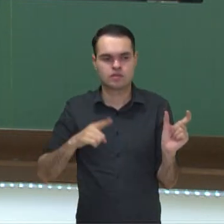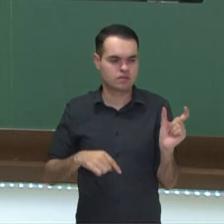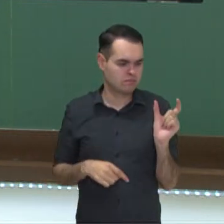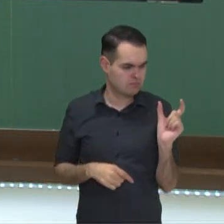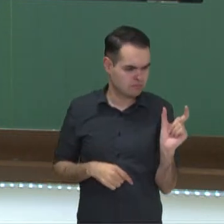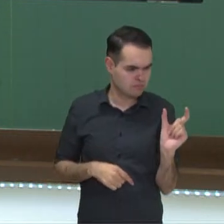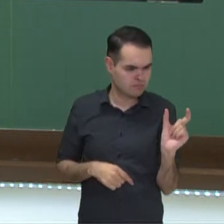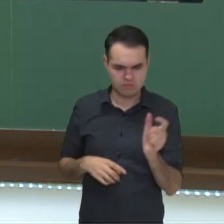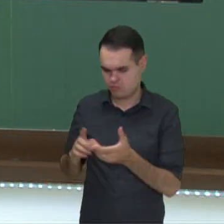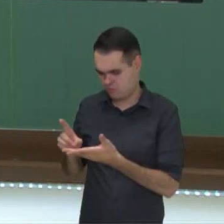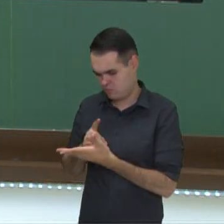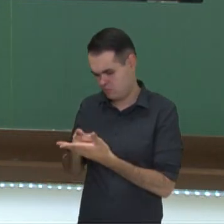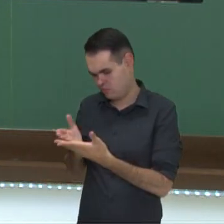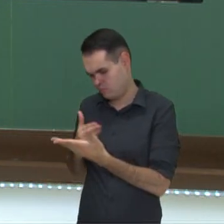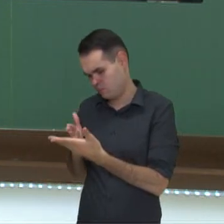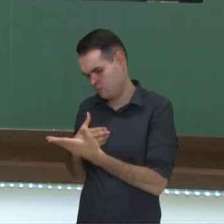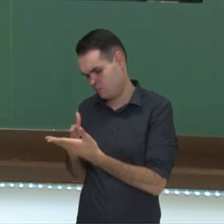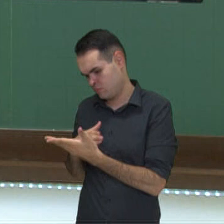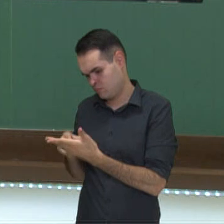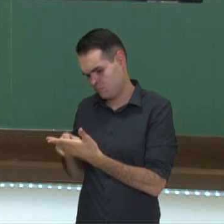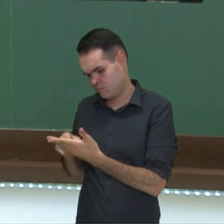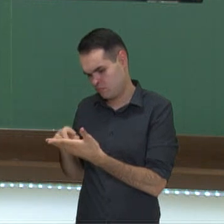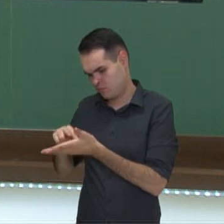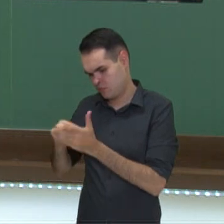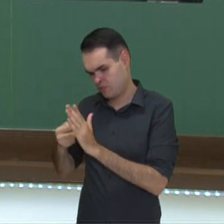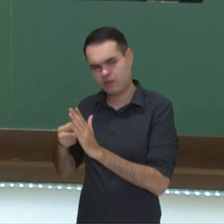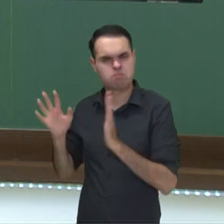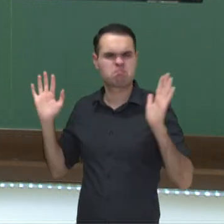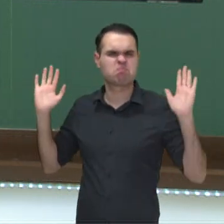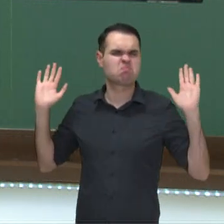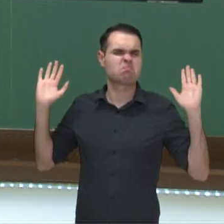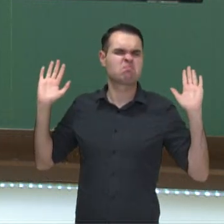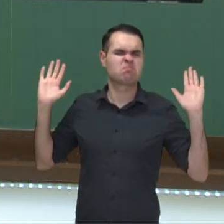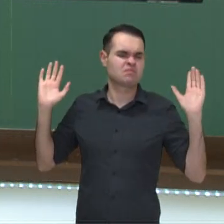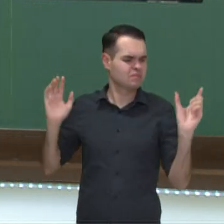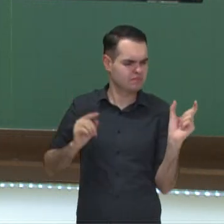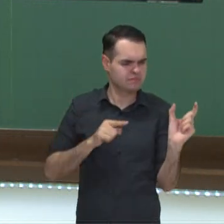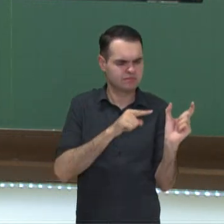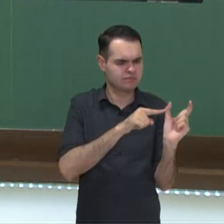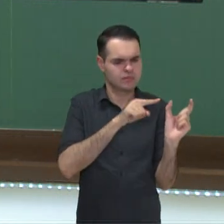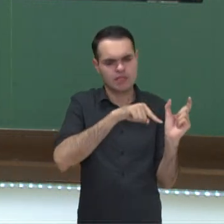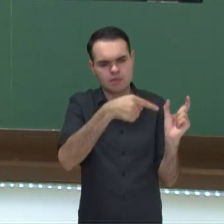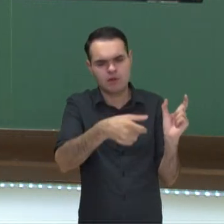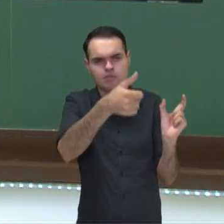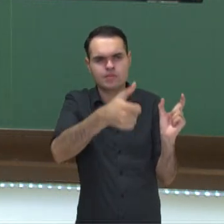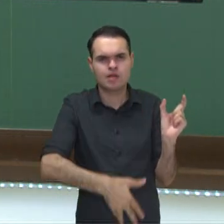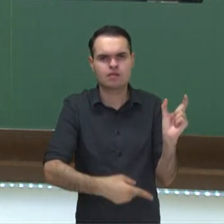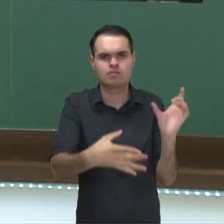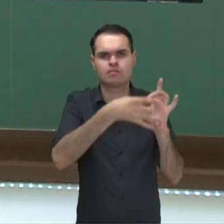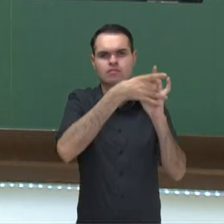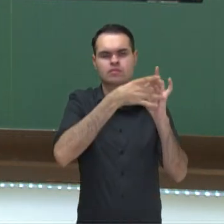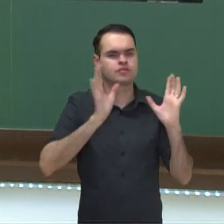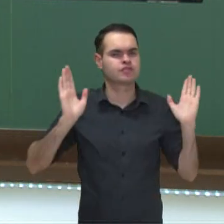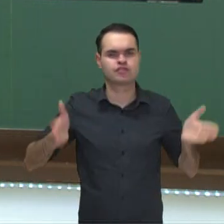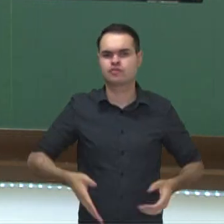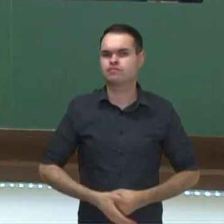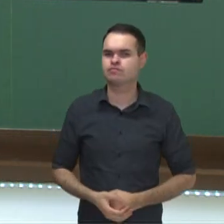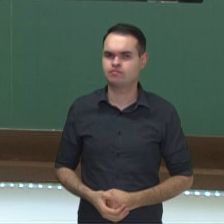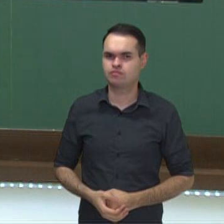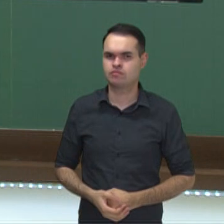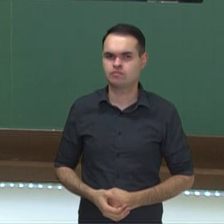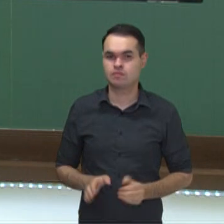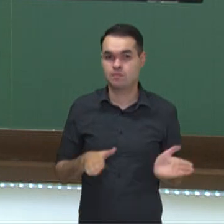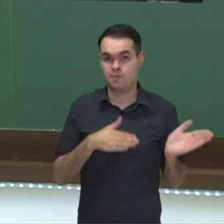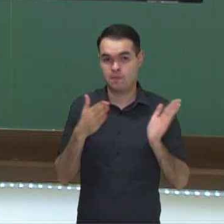de um dicionário, de um site e ver os significados daquele termo. Na sequência já temos ali o significado. Já no